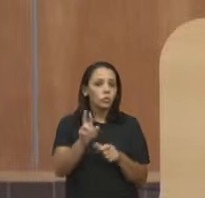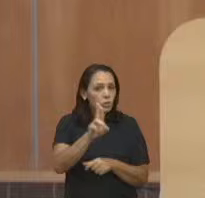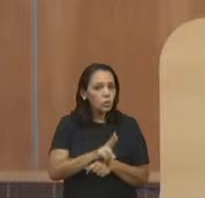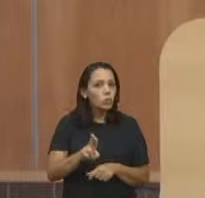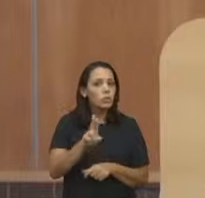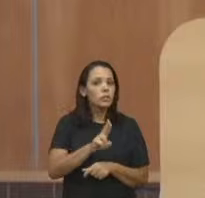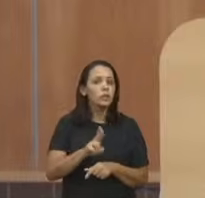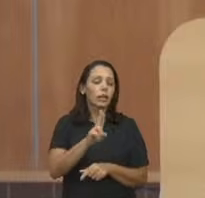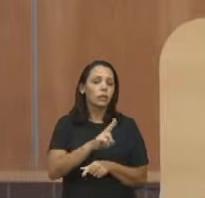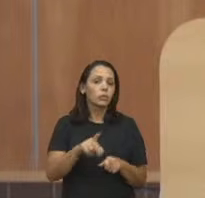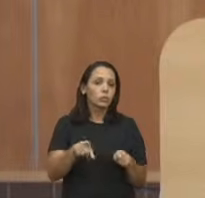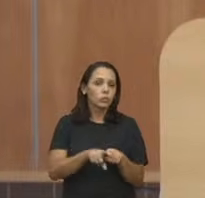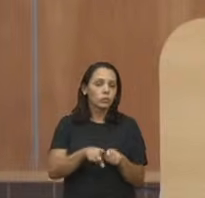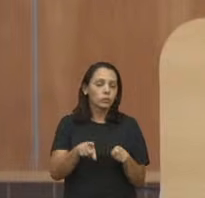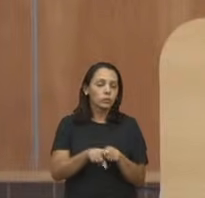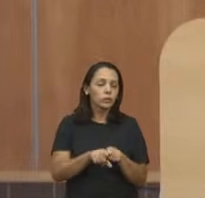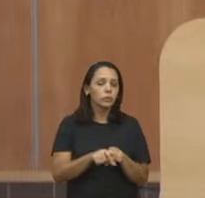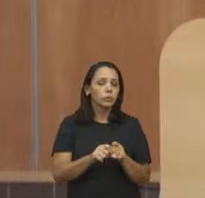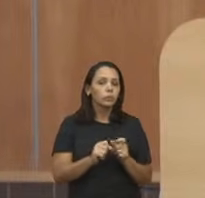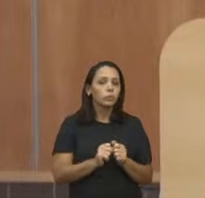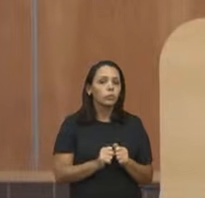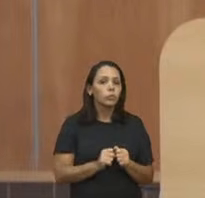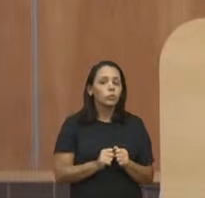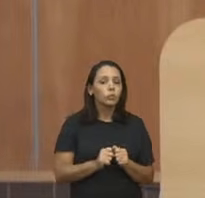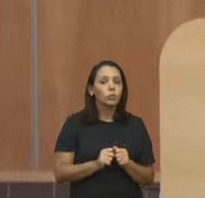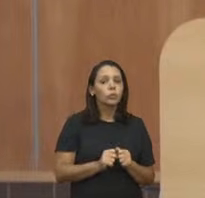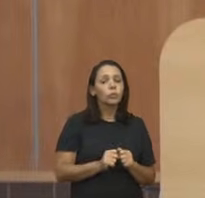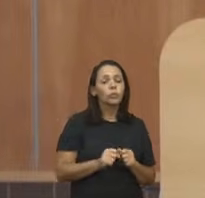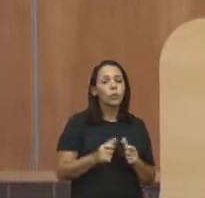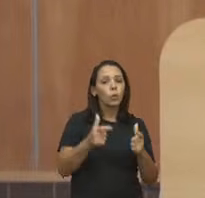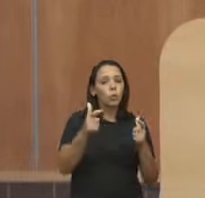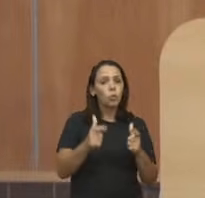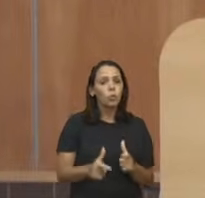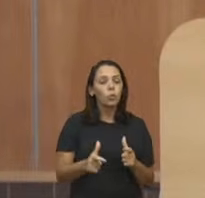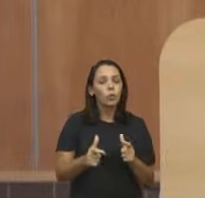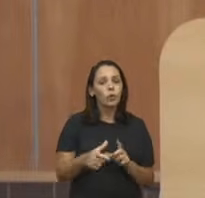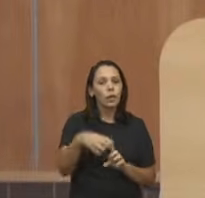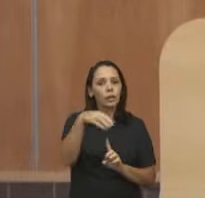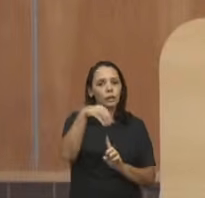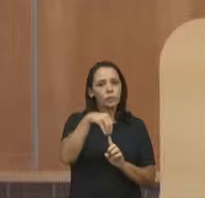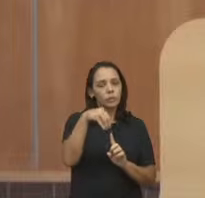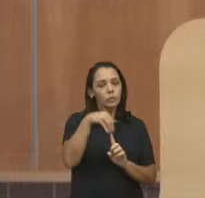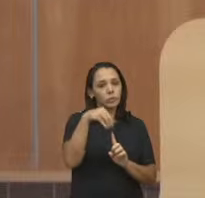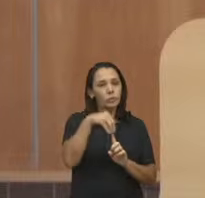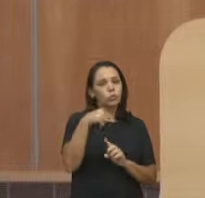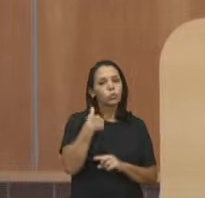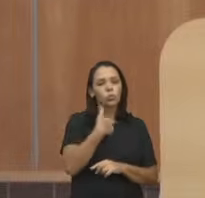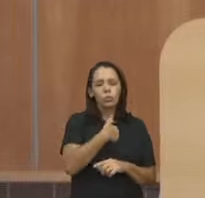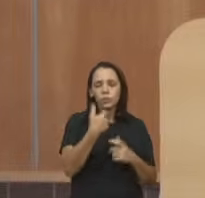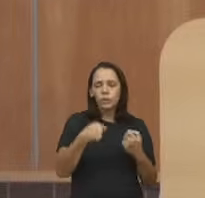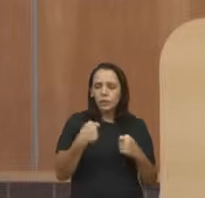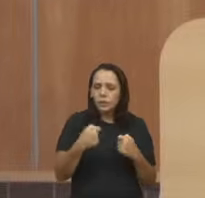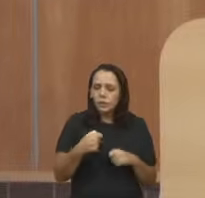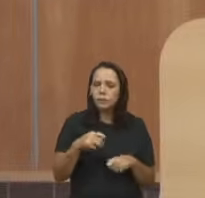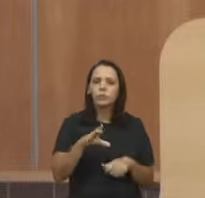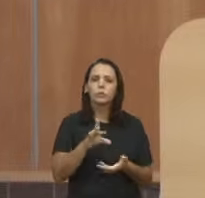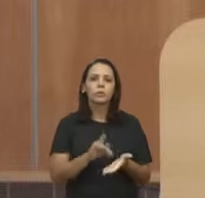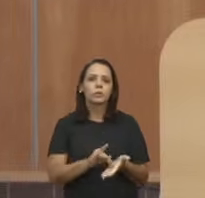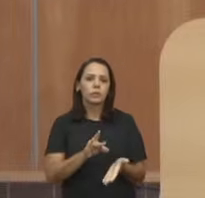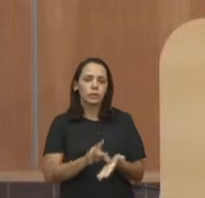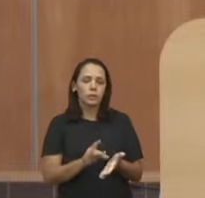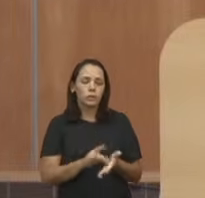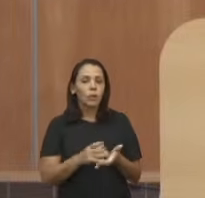traga mais pessoas para a cidade. O terminal urbano, que é um sonho do jacareense, e tem que entrar para